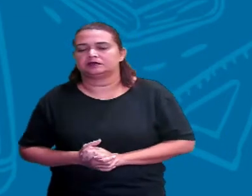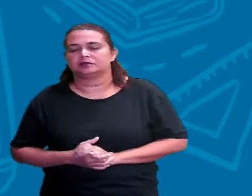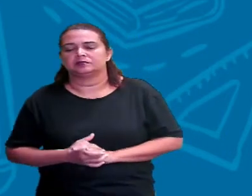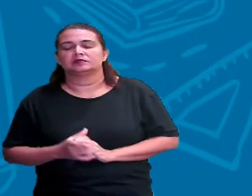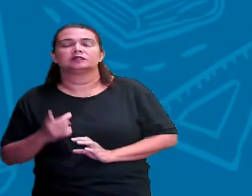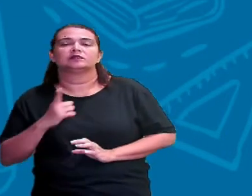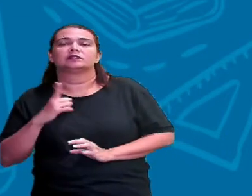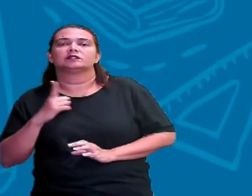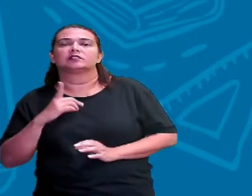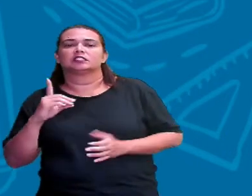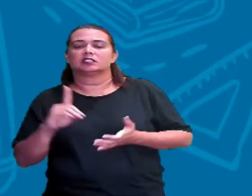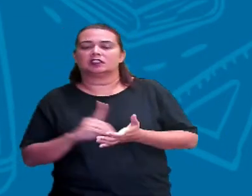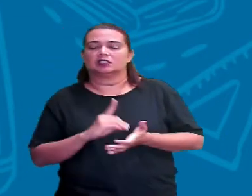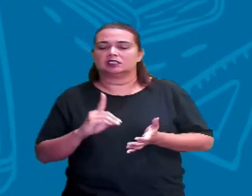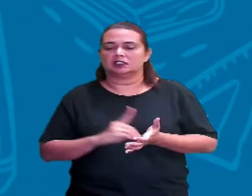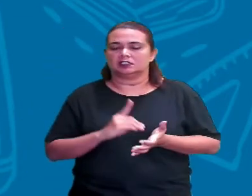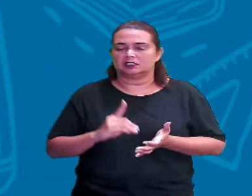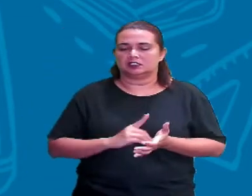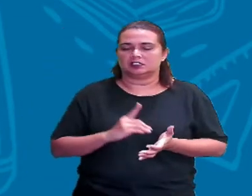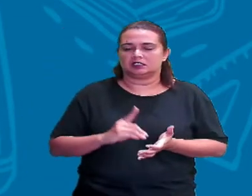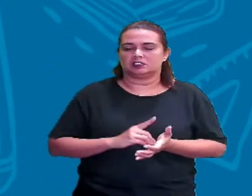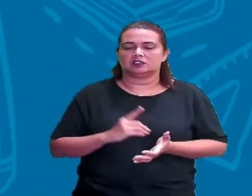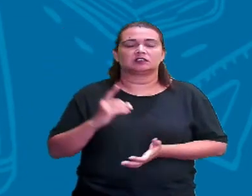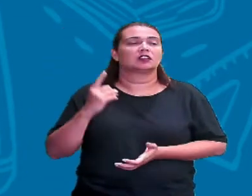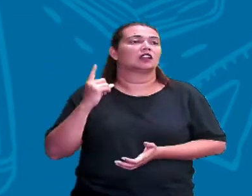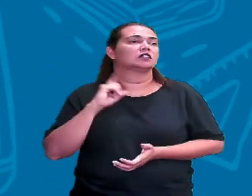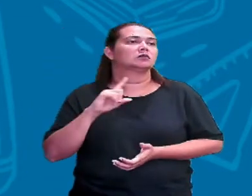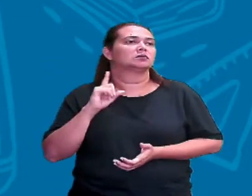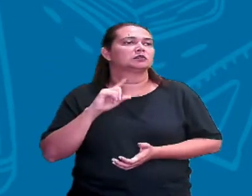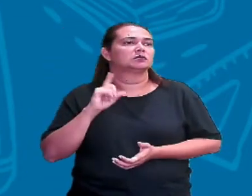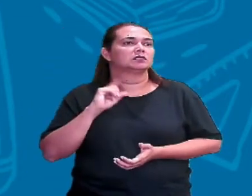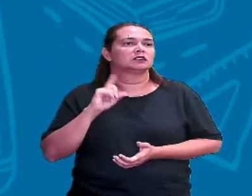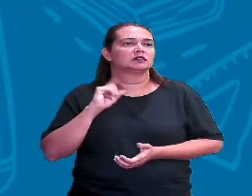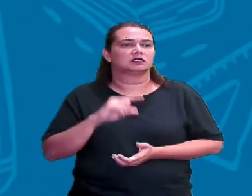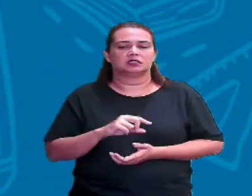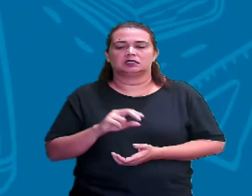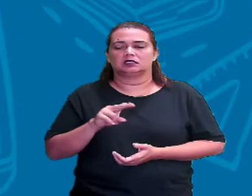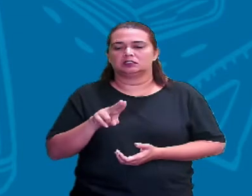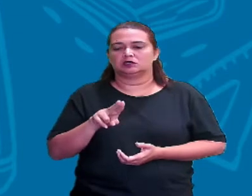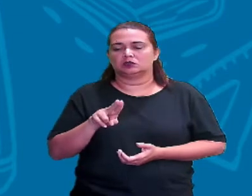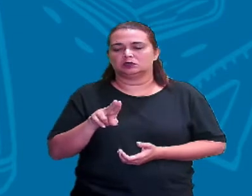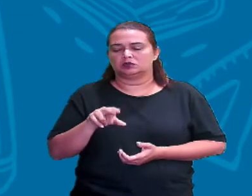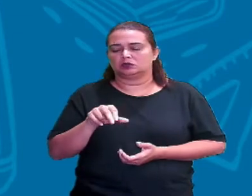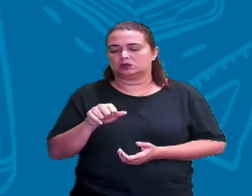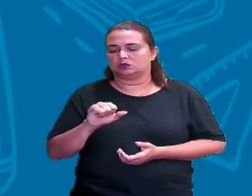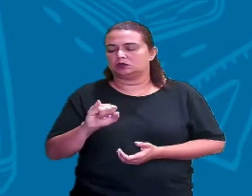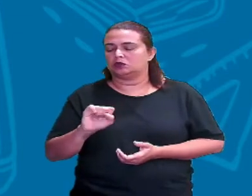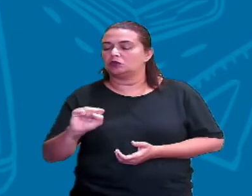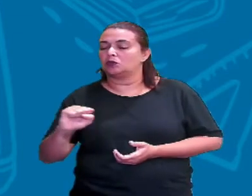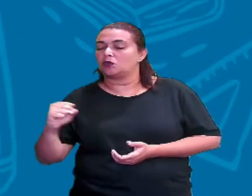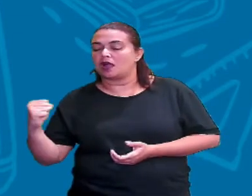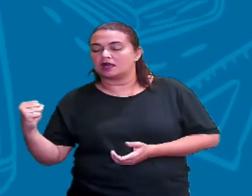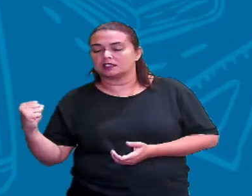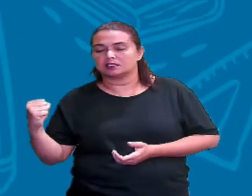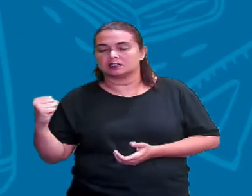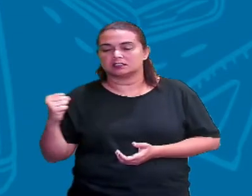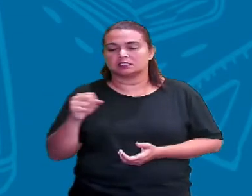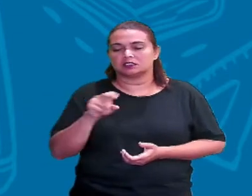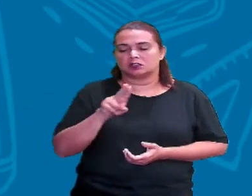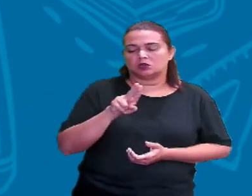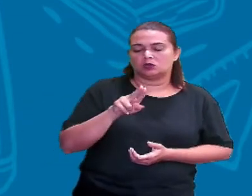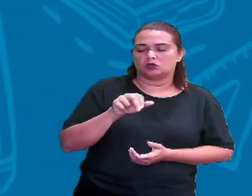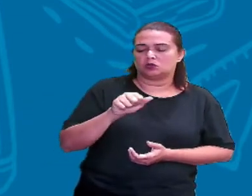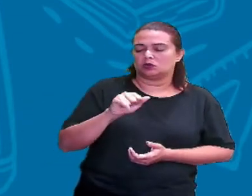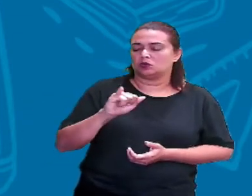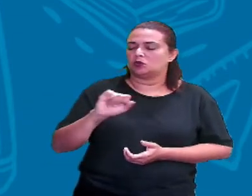aquele dicionário Wise, né? E aí o Wise está escrito de uma maneira bem própria aqui, né, do